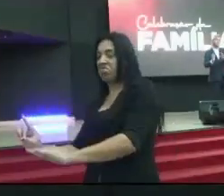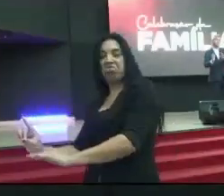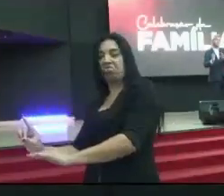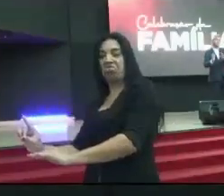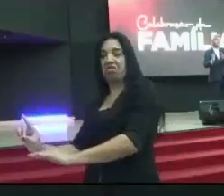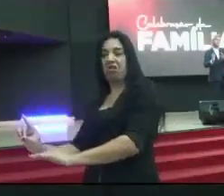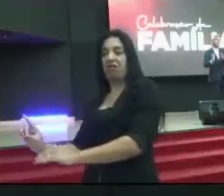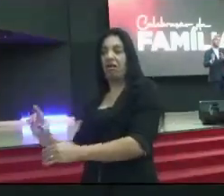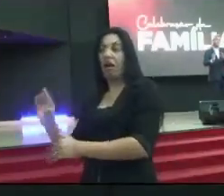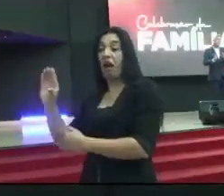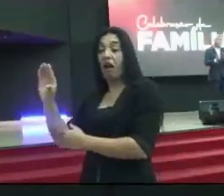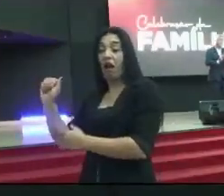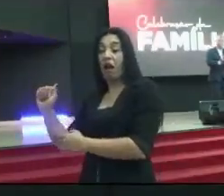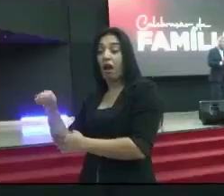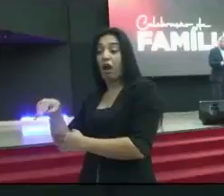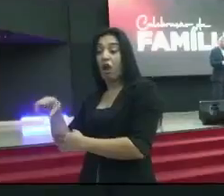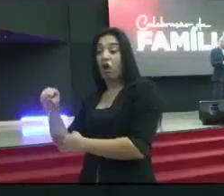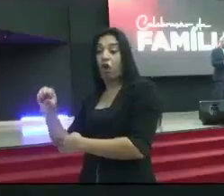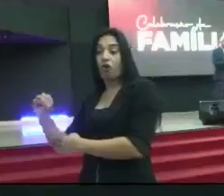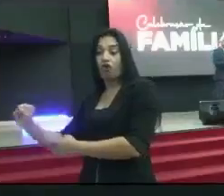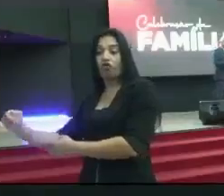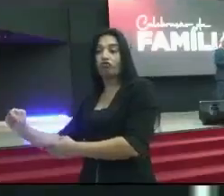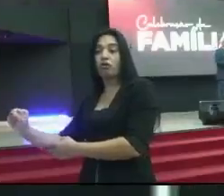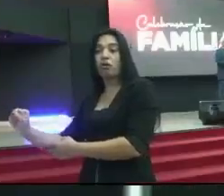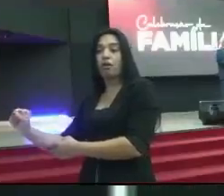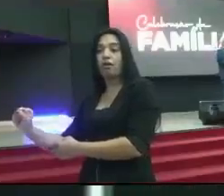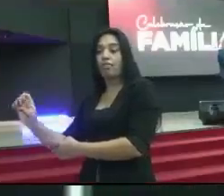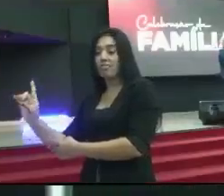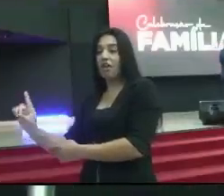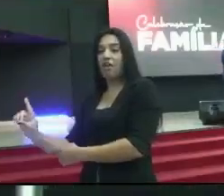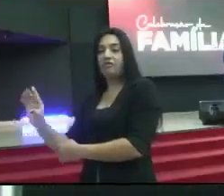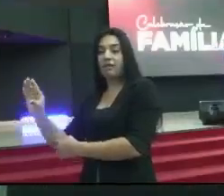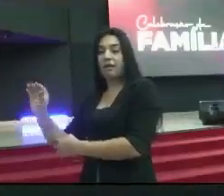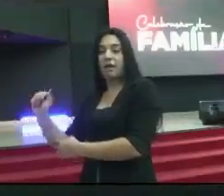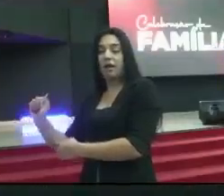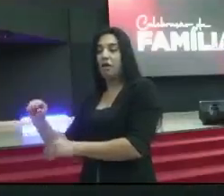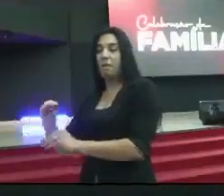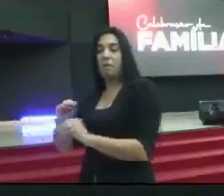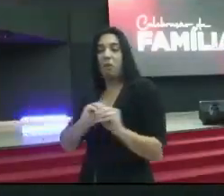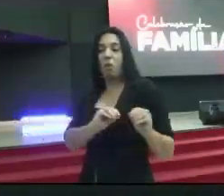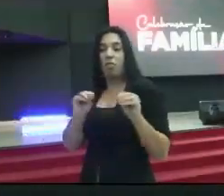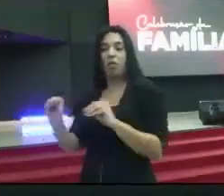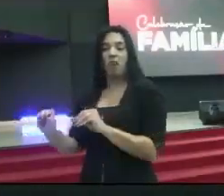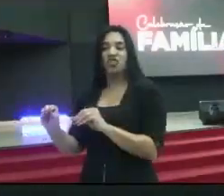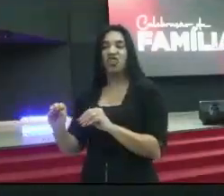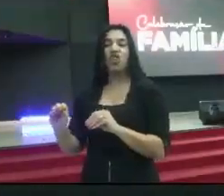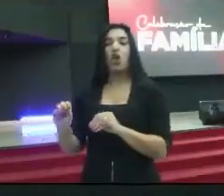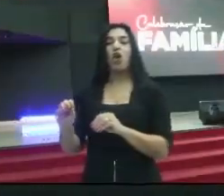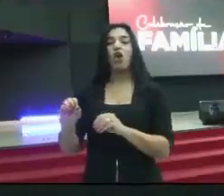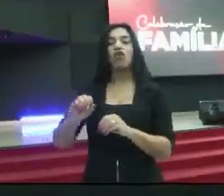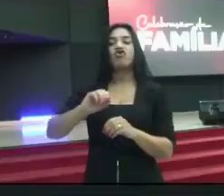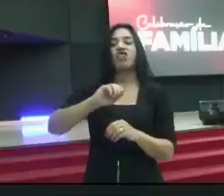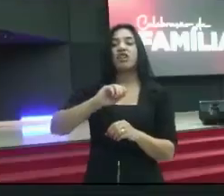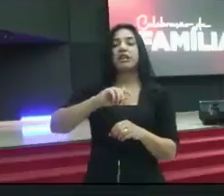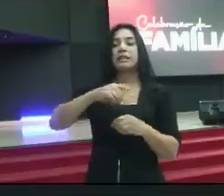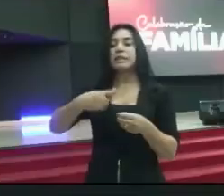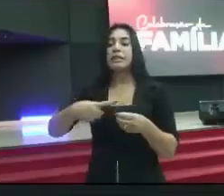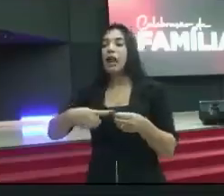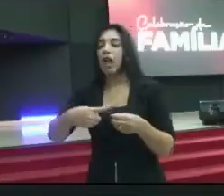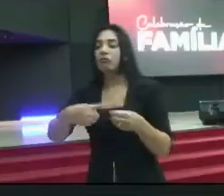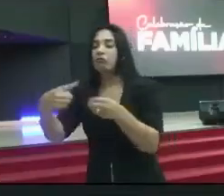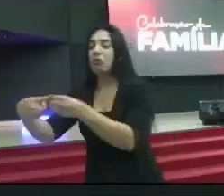Camus, de forma que não foi apenas uma mudança geográfica, mas